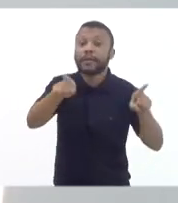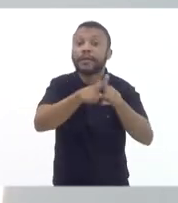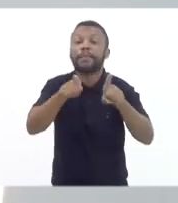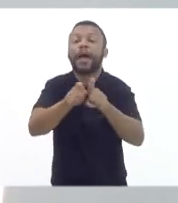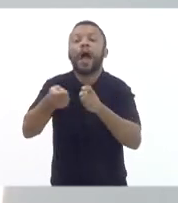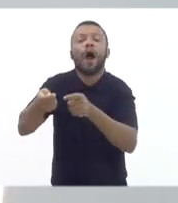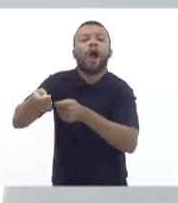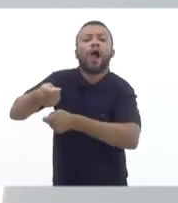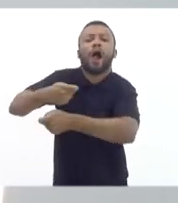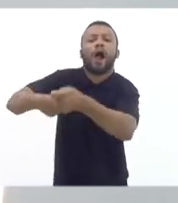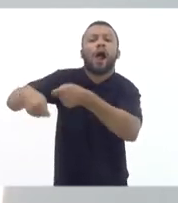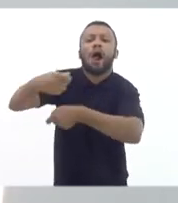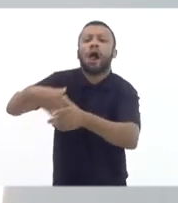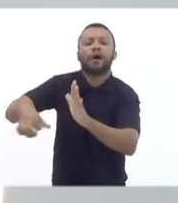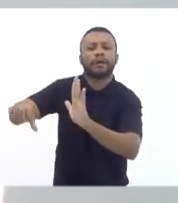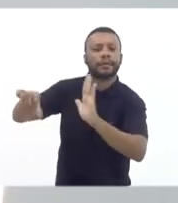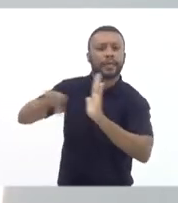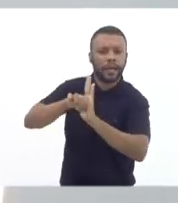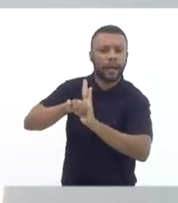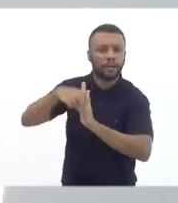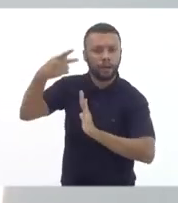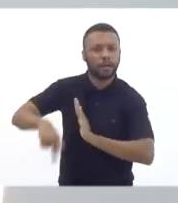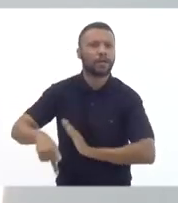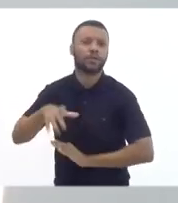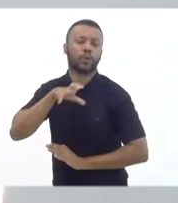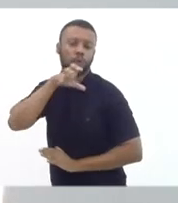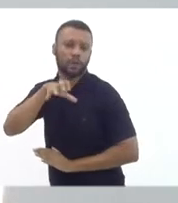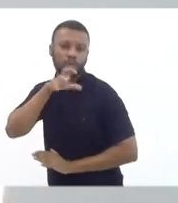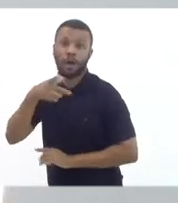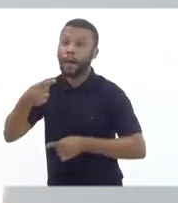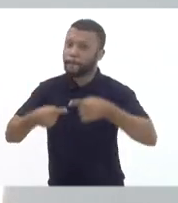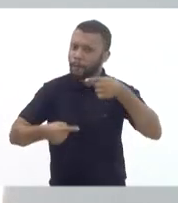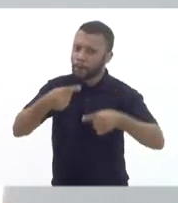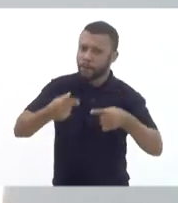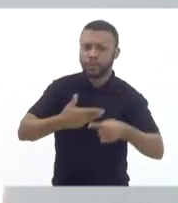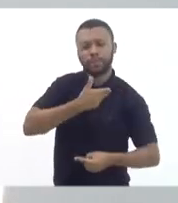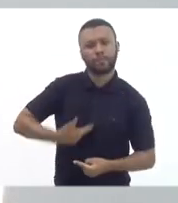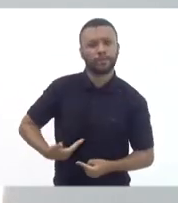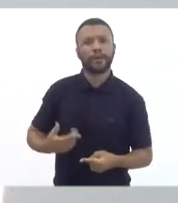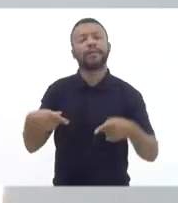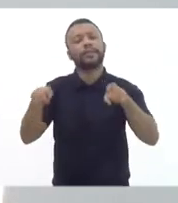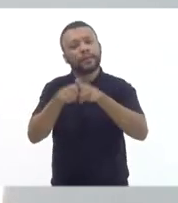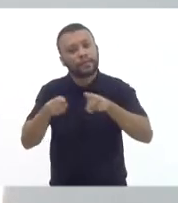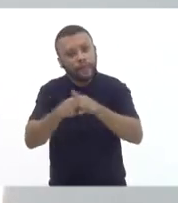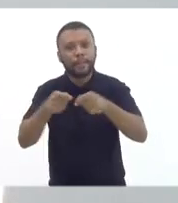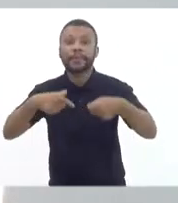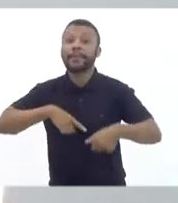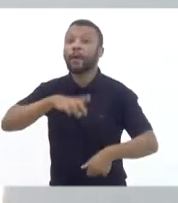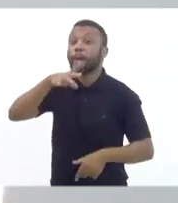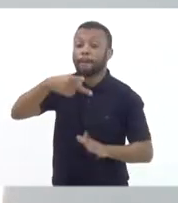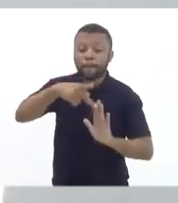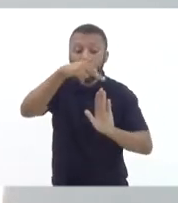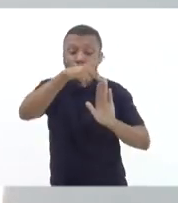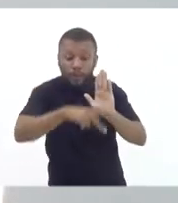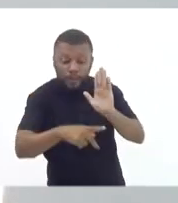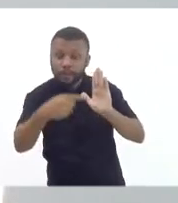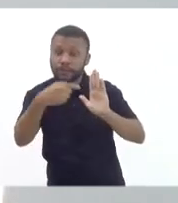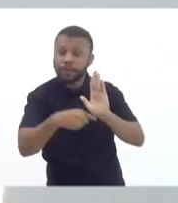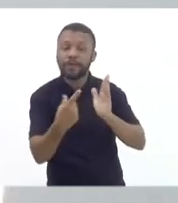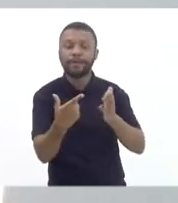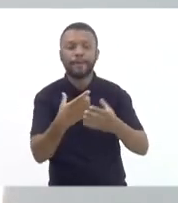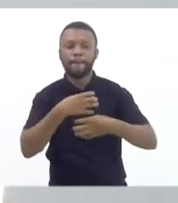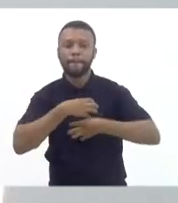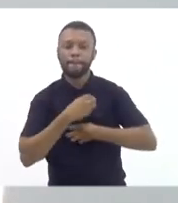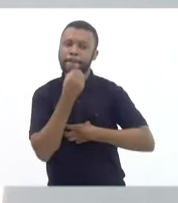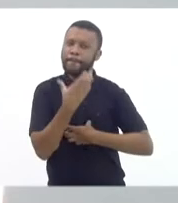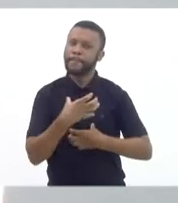cidade. A política pública também tem que ter o programa de bem-estar, e é isso que nós estamos falando. O programa